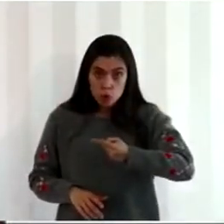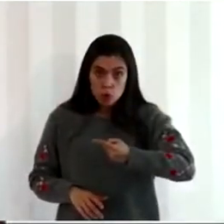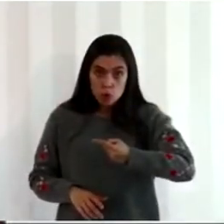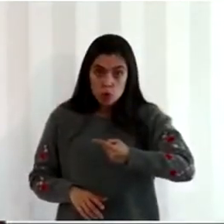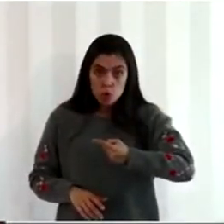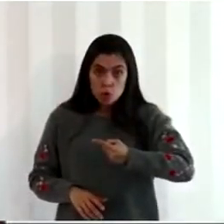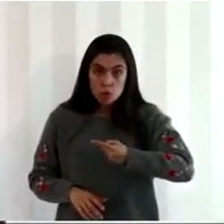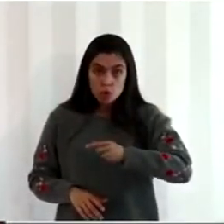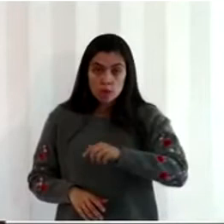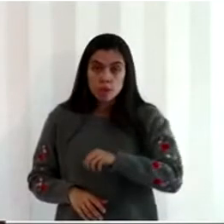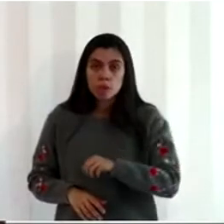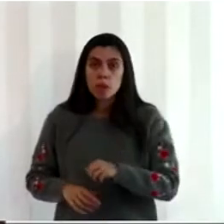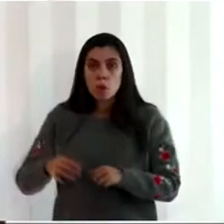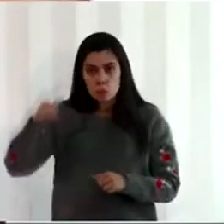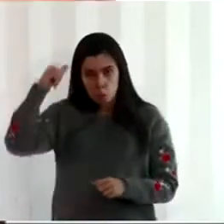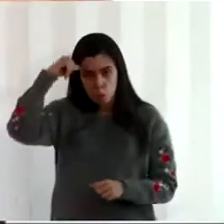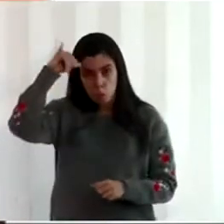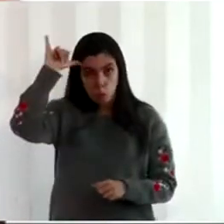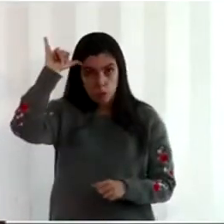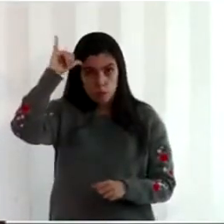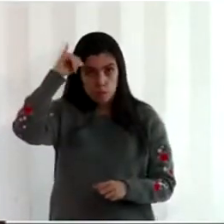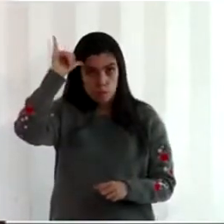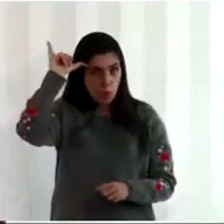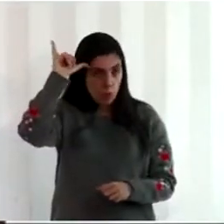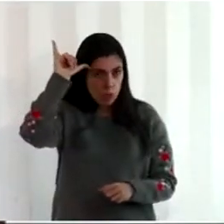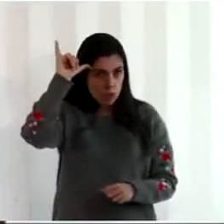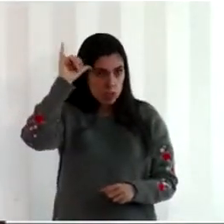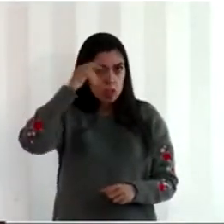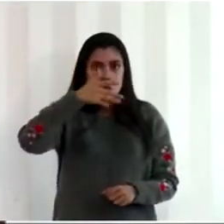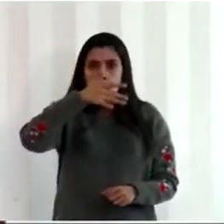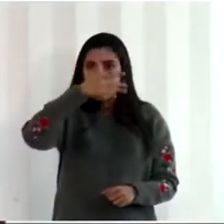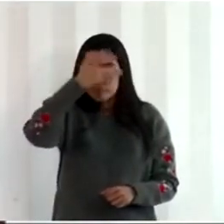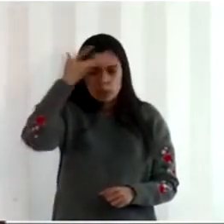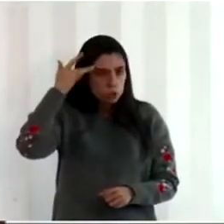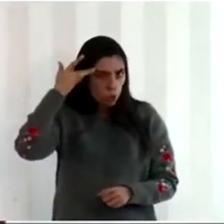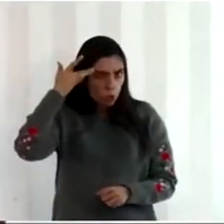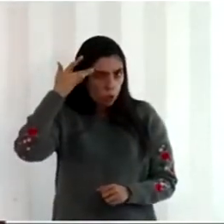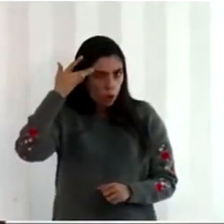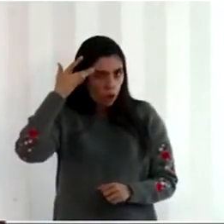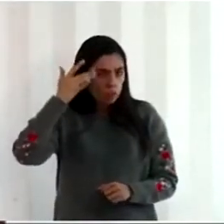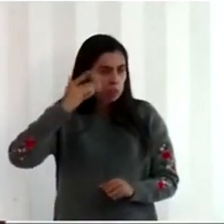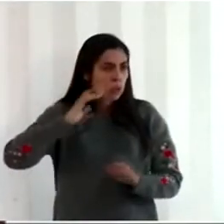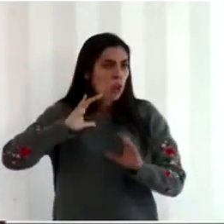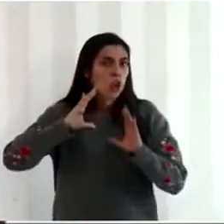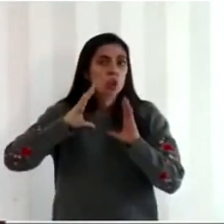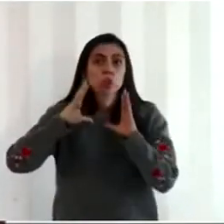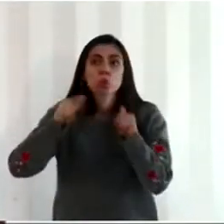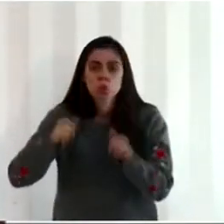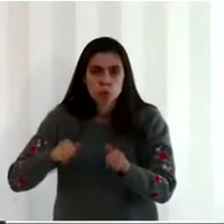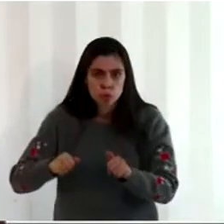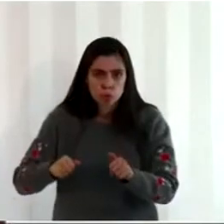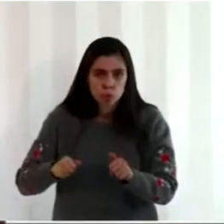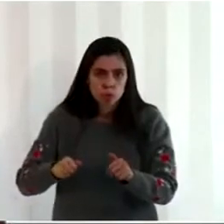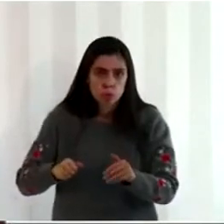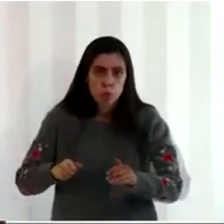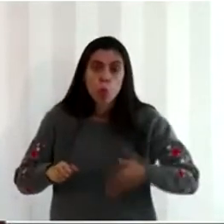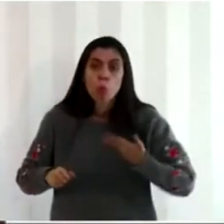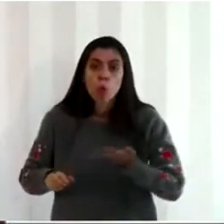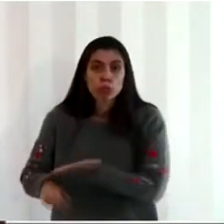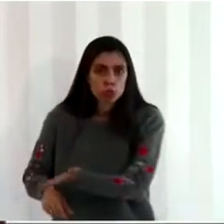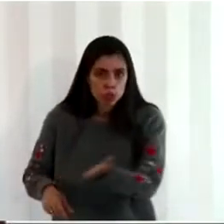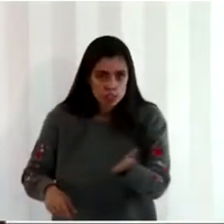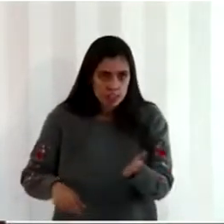pode morrer. Mas aí Deus vai lá e usa Samuel e fala: peraí, fez tudo o que o Senhor mandou, tudinho, mas eu estou ouvindo um barulho aí dos